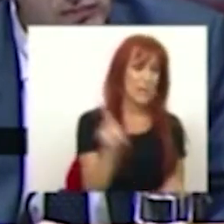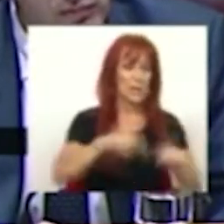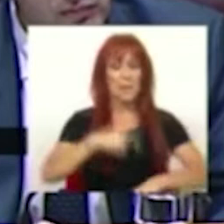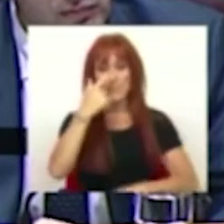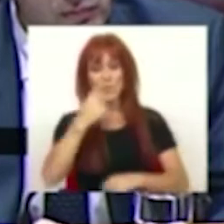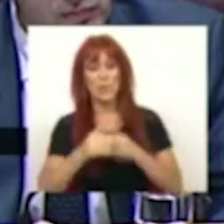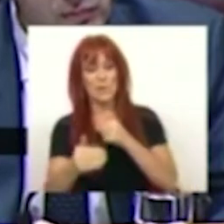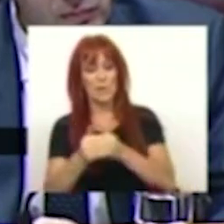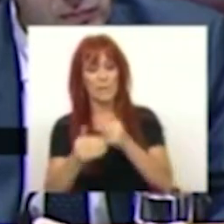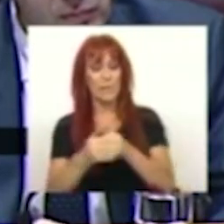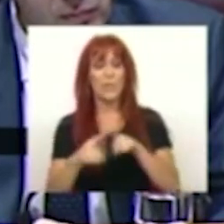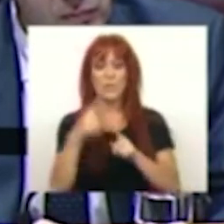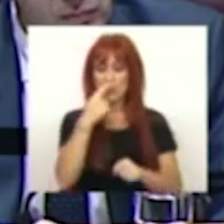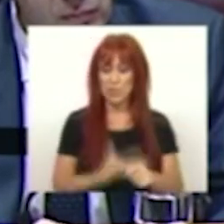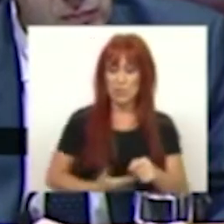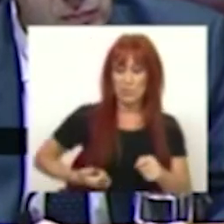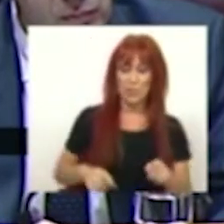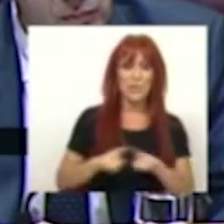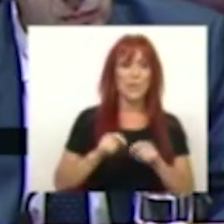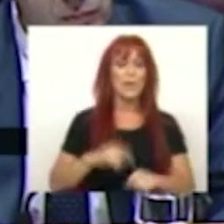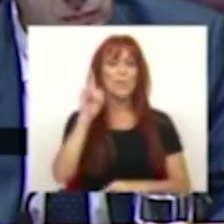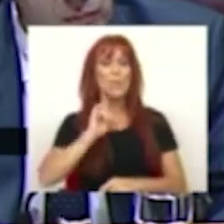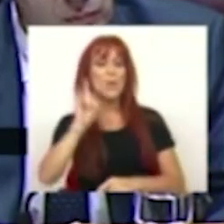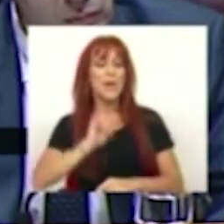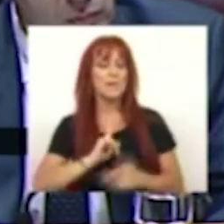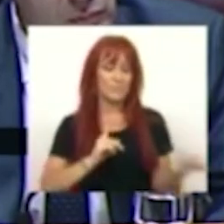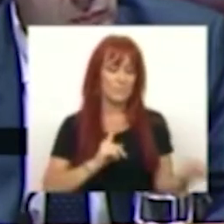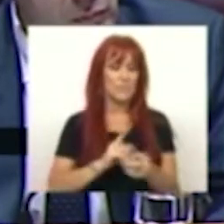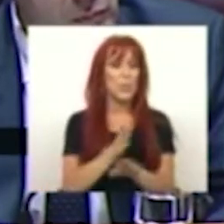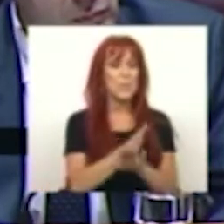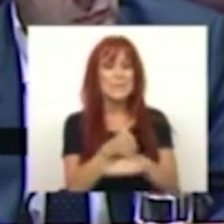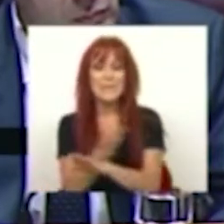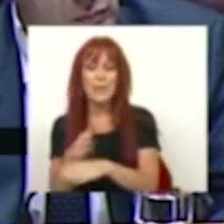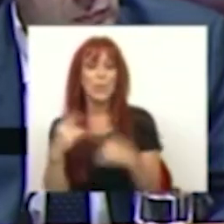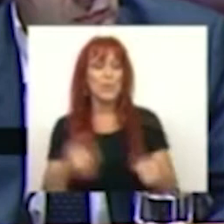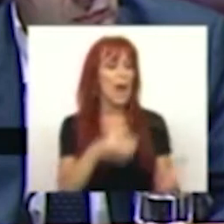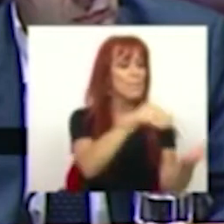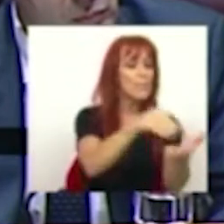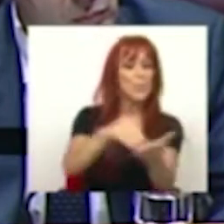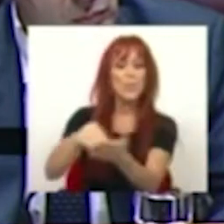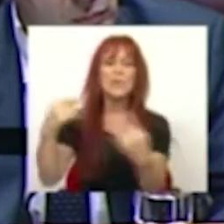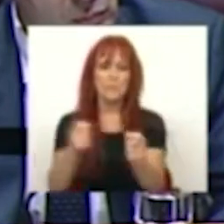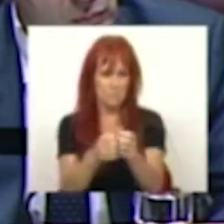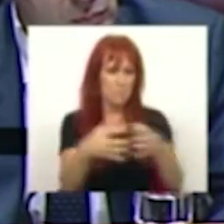os idosos, quer os desempregados, quer as mulheres, ou seja, os setores onde a pobreza